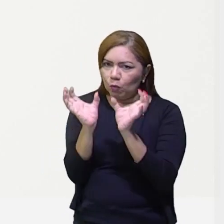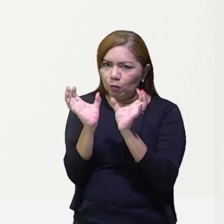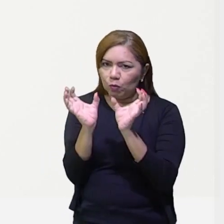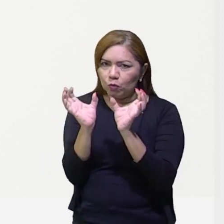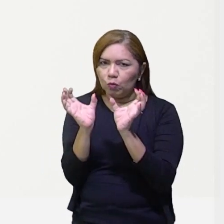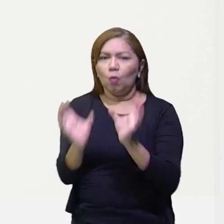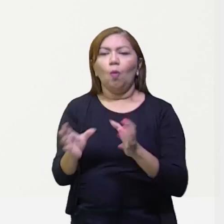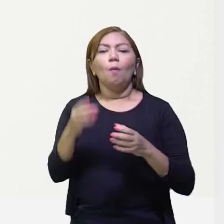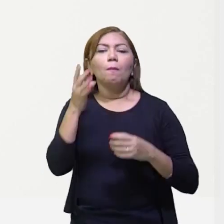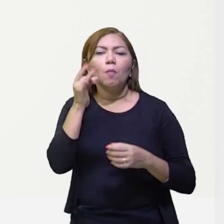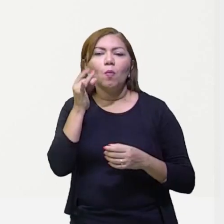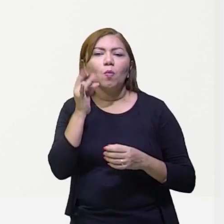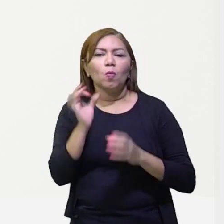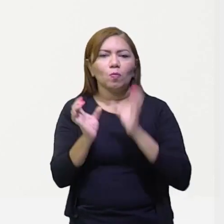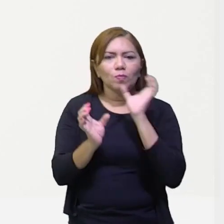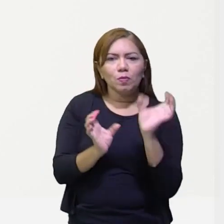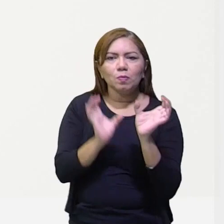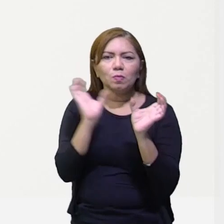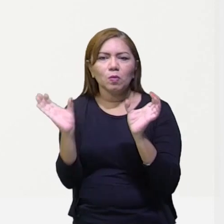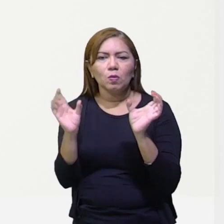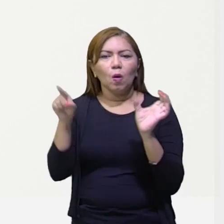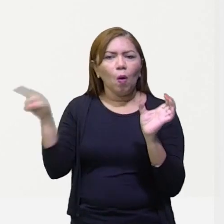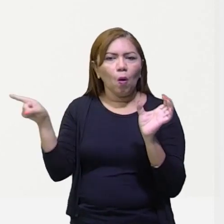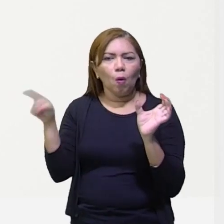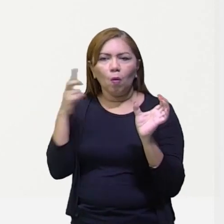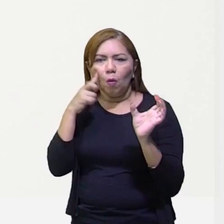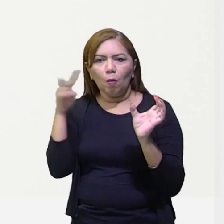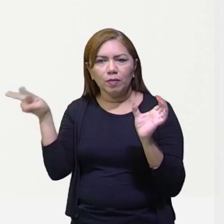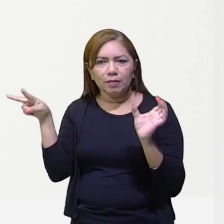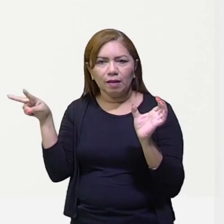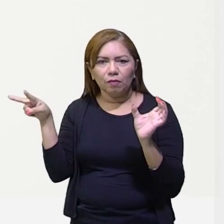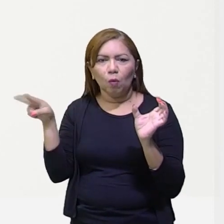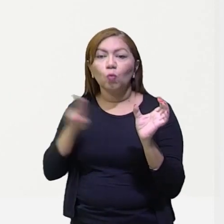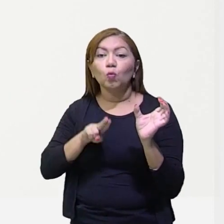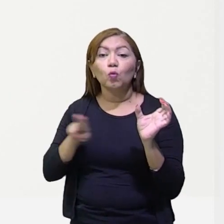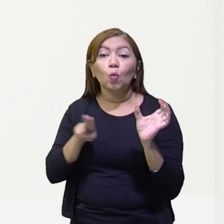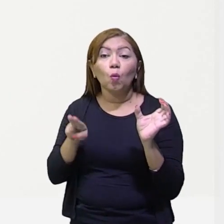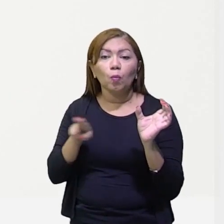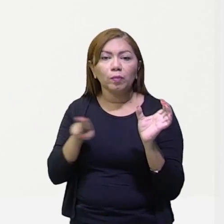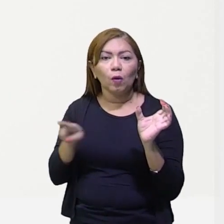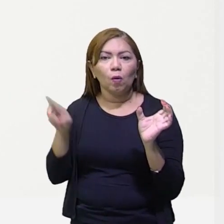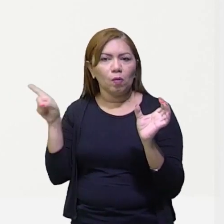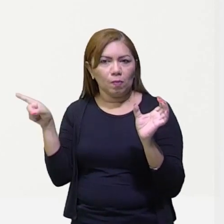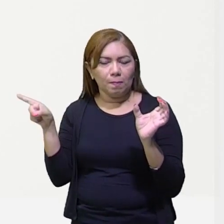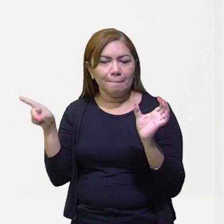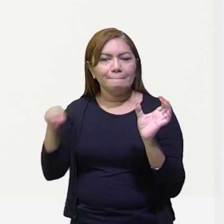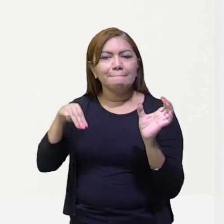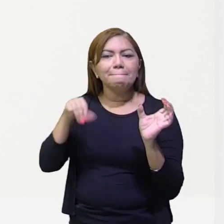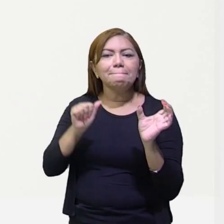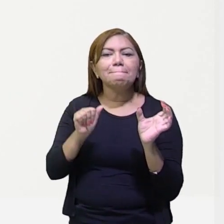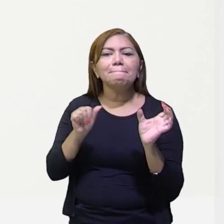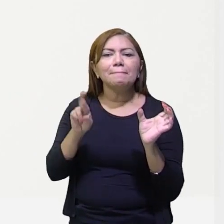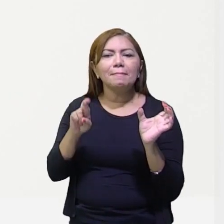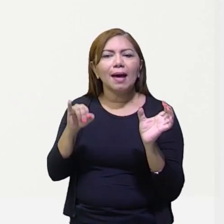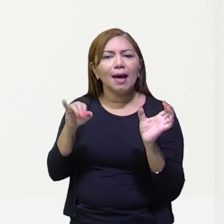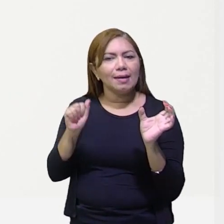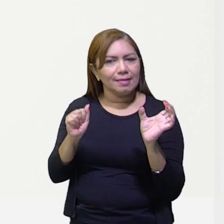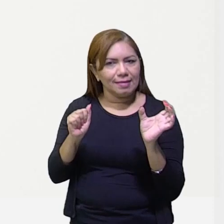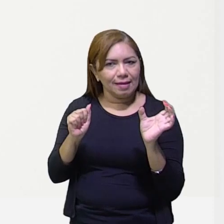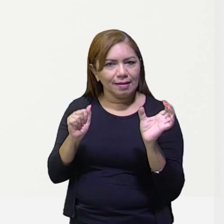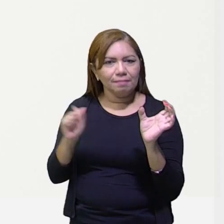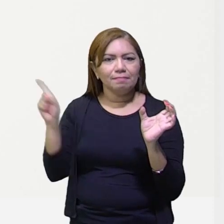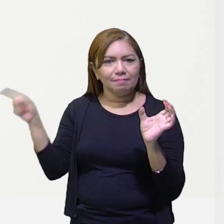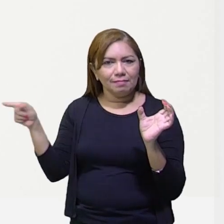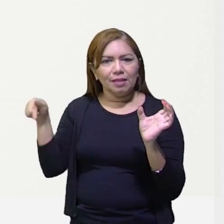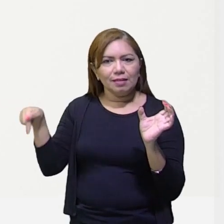bombons em duas partes iguais. Observe novamente que, no caso, a Maria ficou com 7